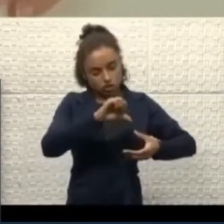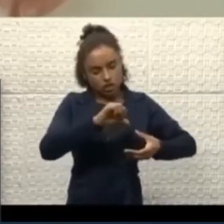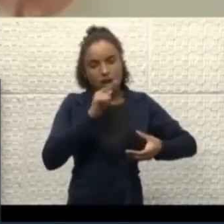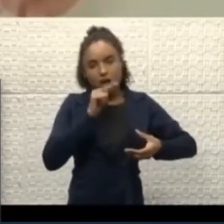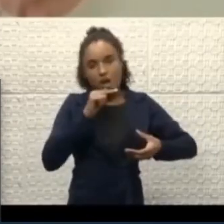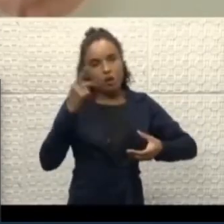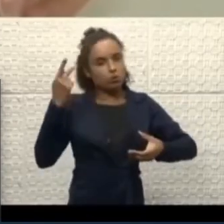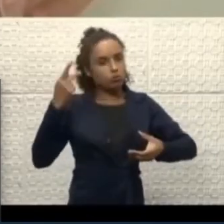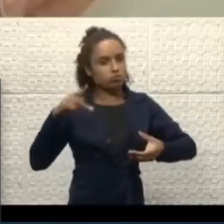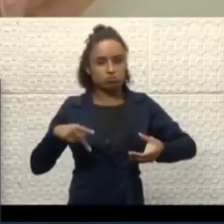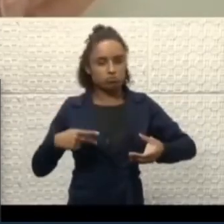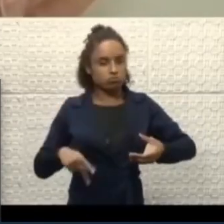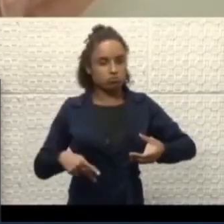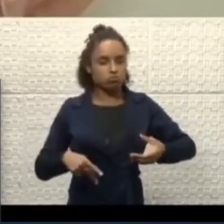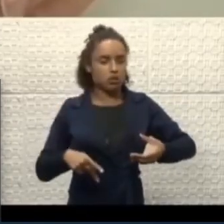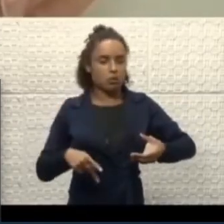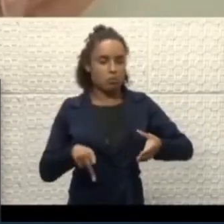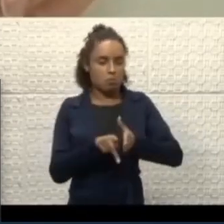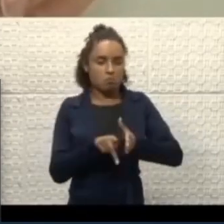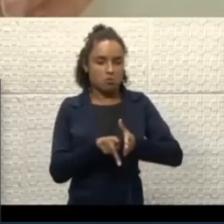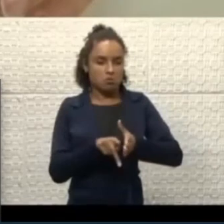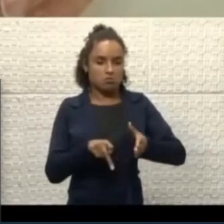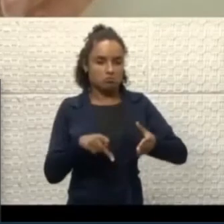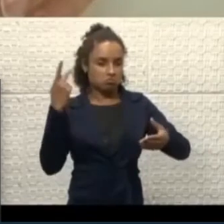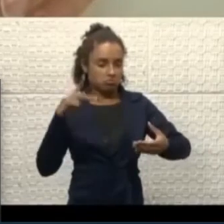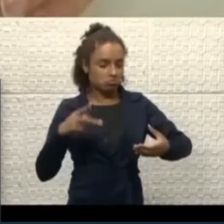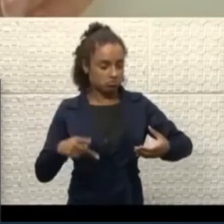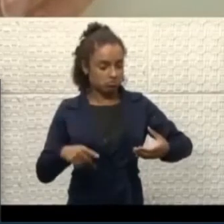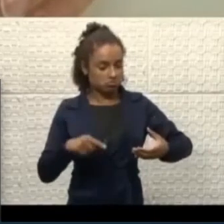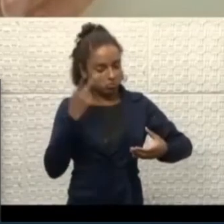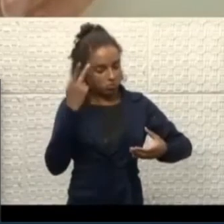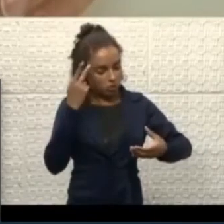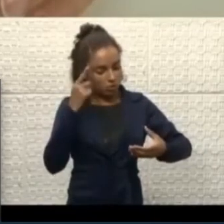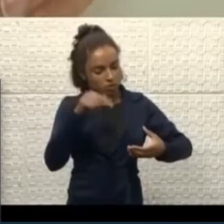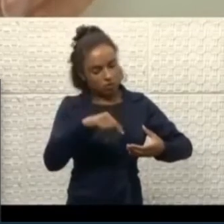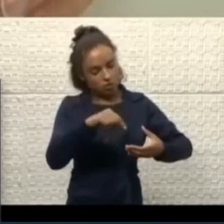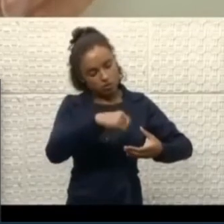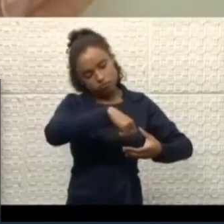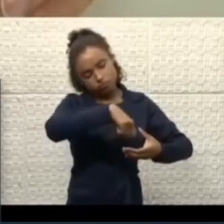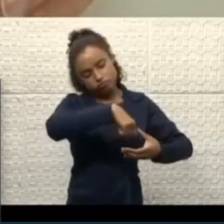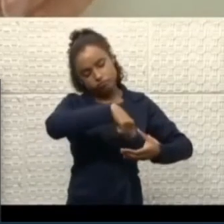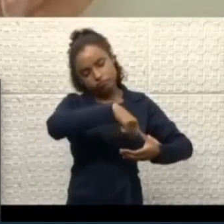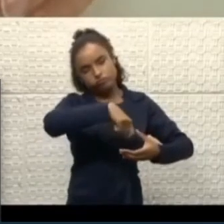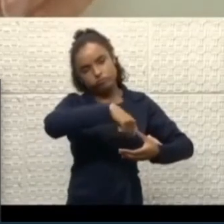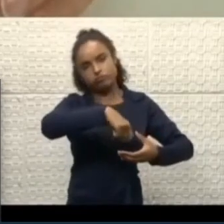água ao natural.